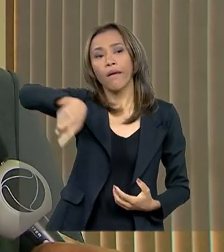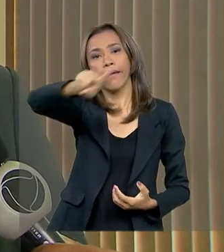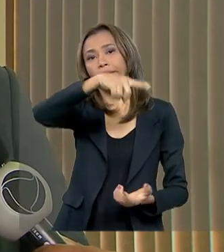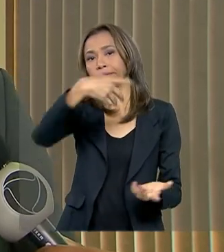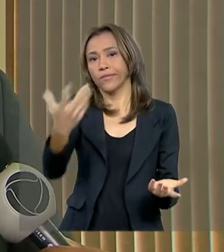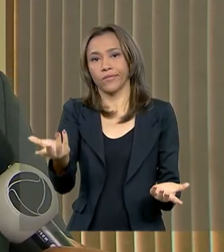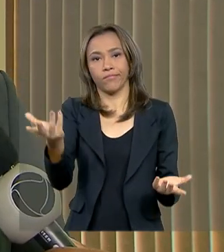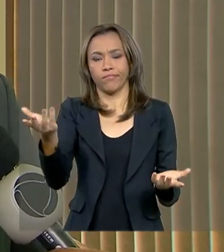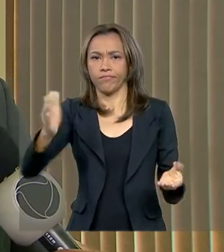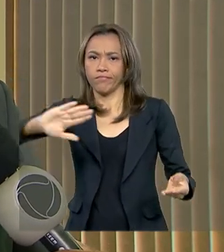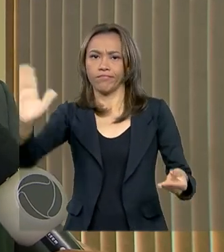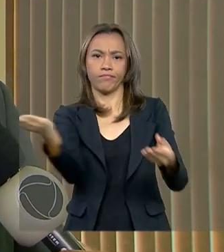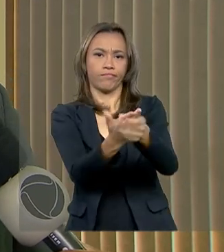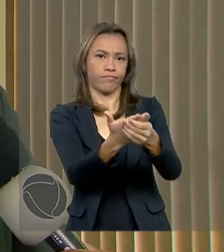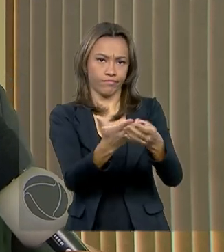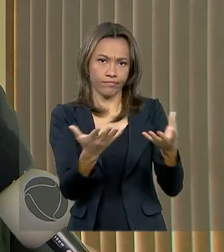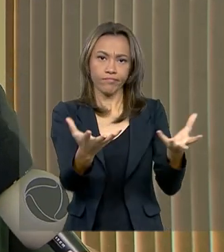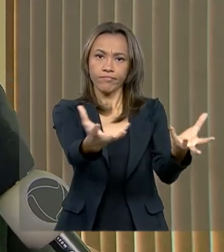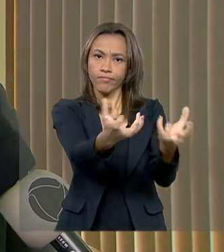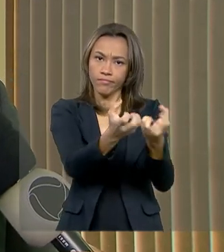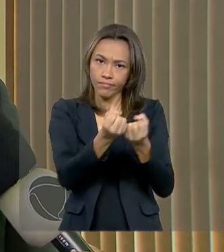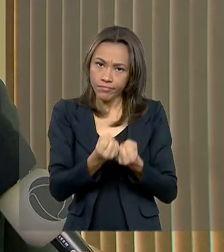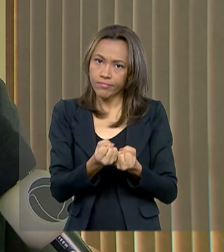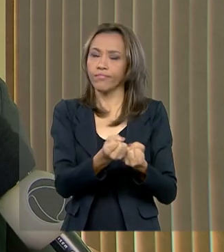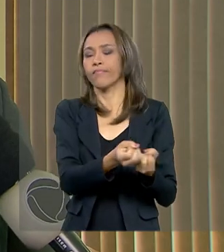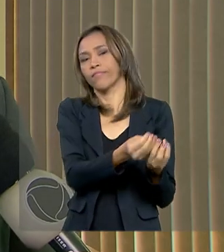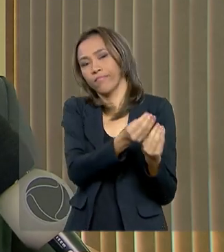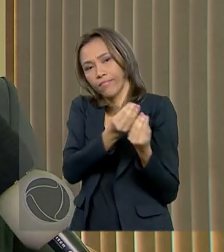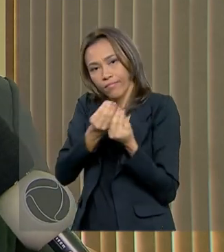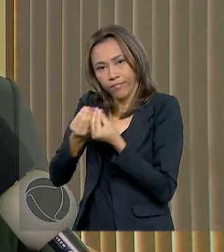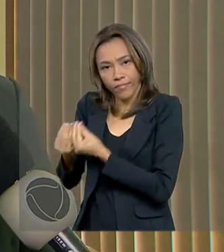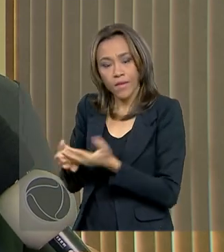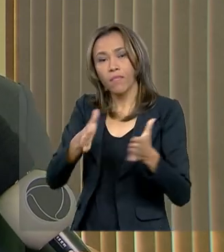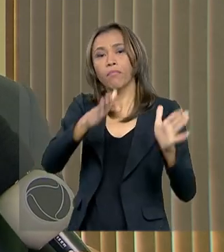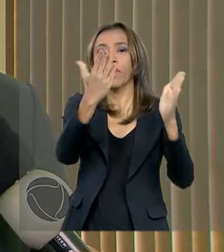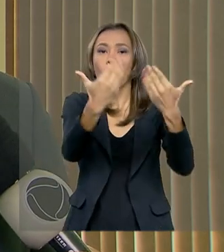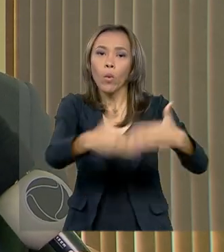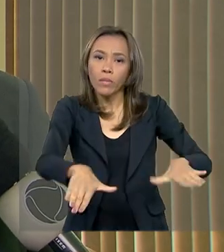na prevenção e reparação de danos coletivos.